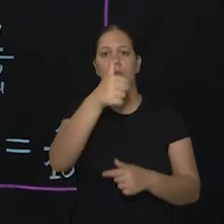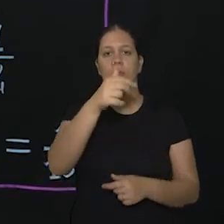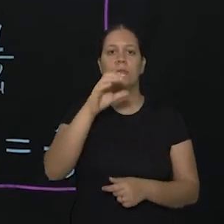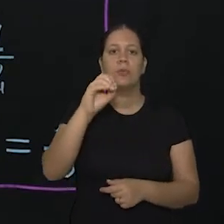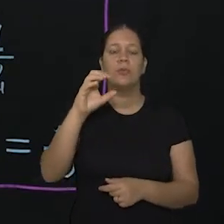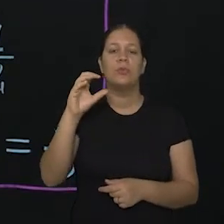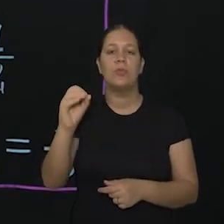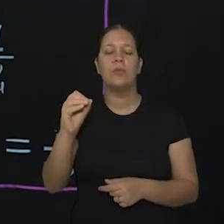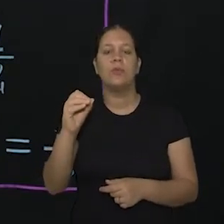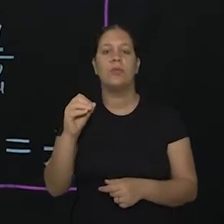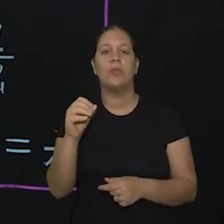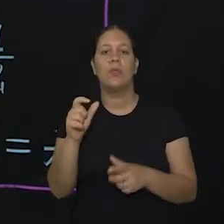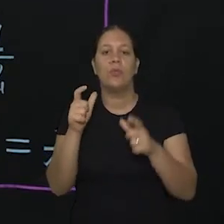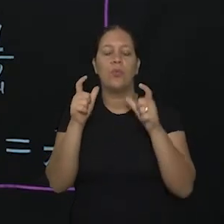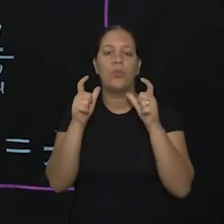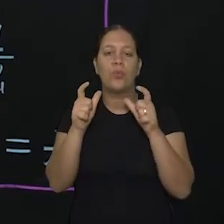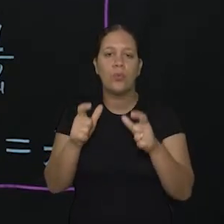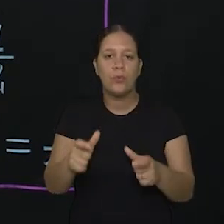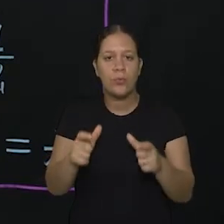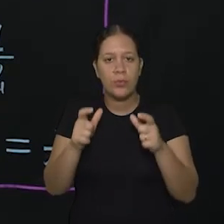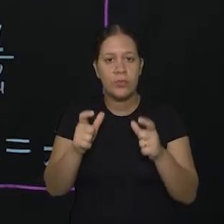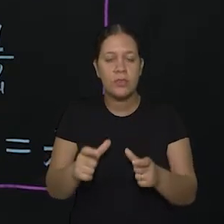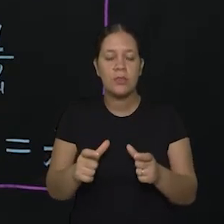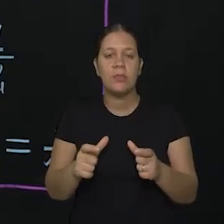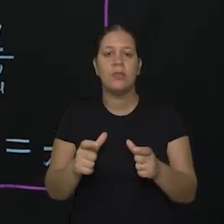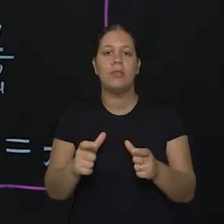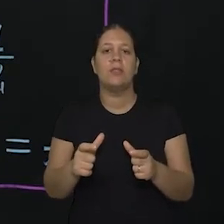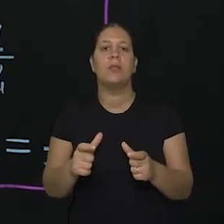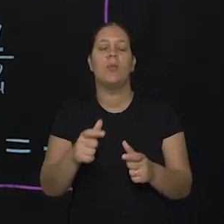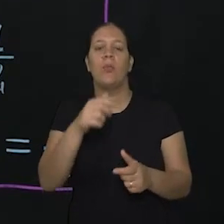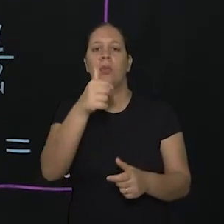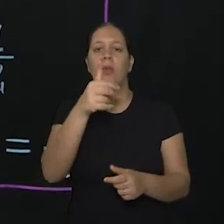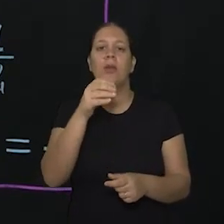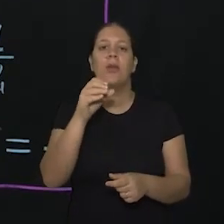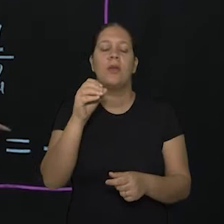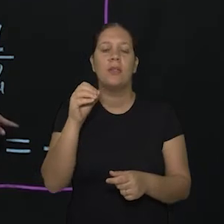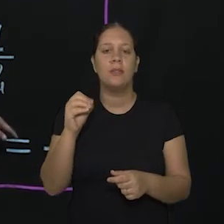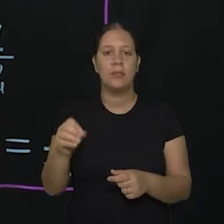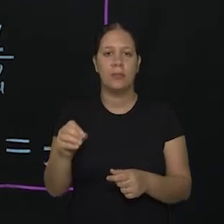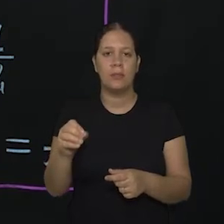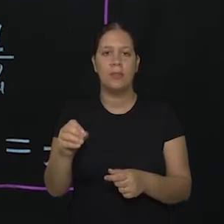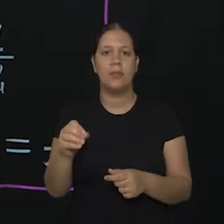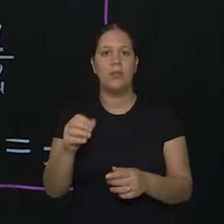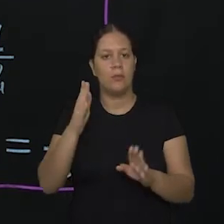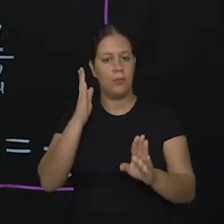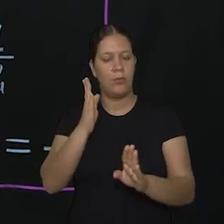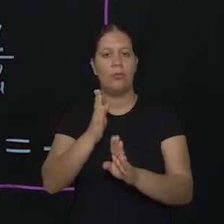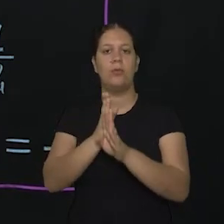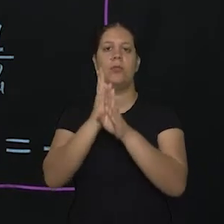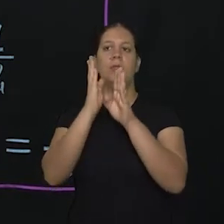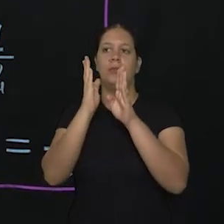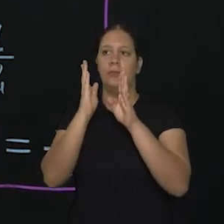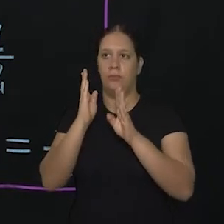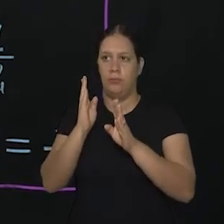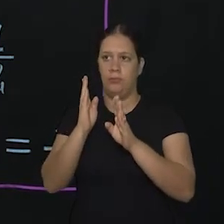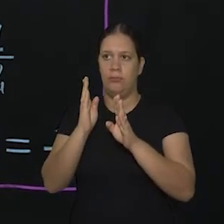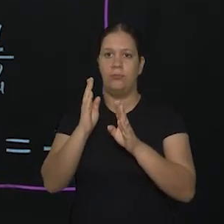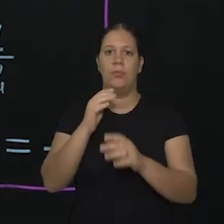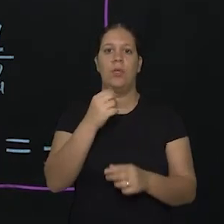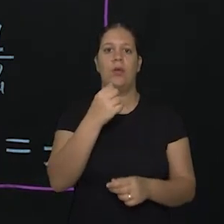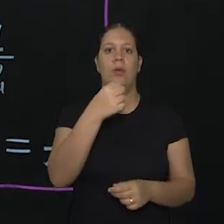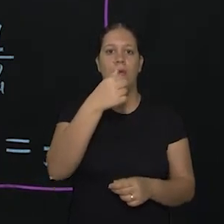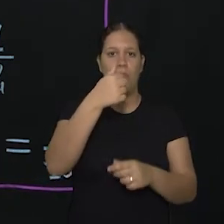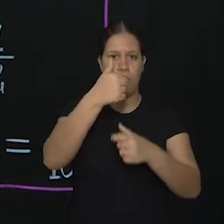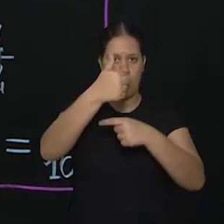por 100, onde, simplificando essa fração por 10, a gente chega em 1/10. Então,